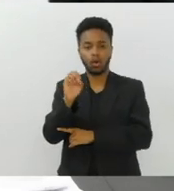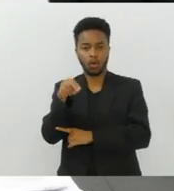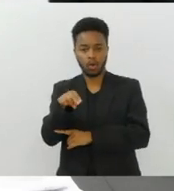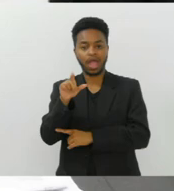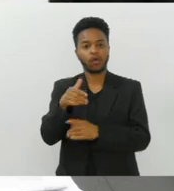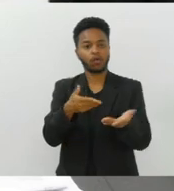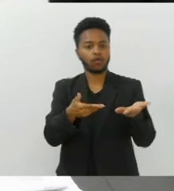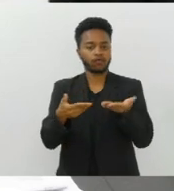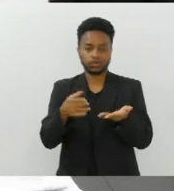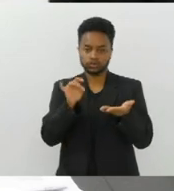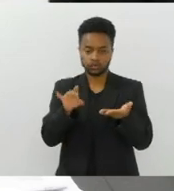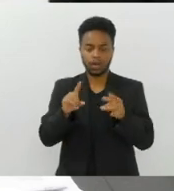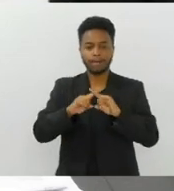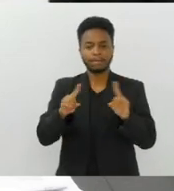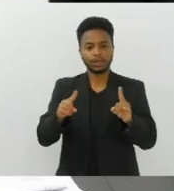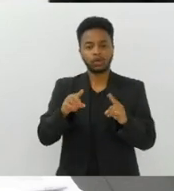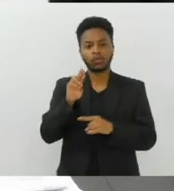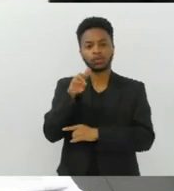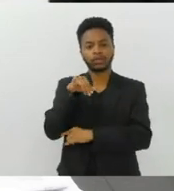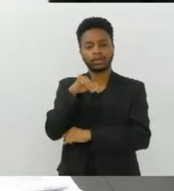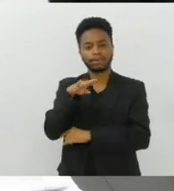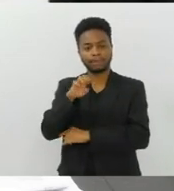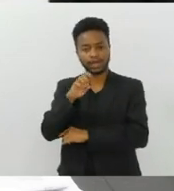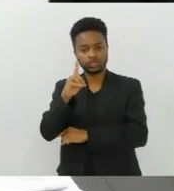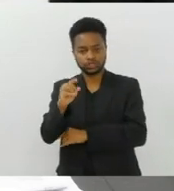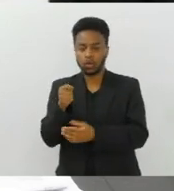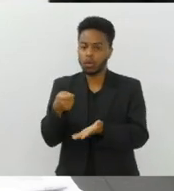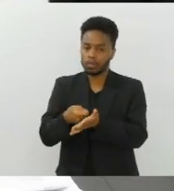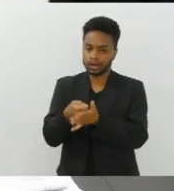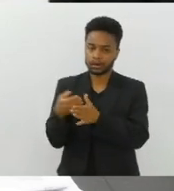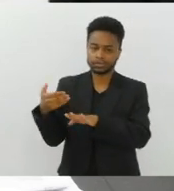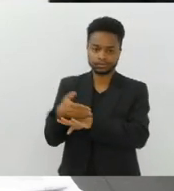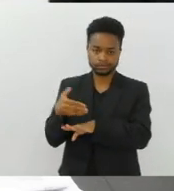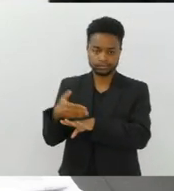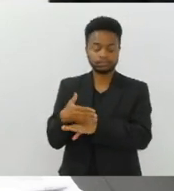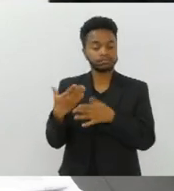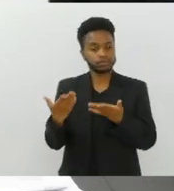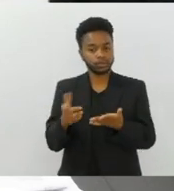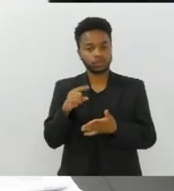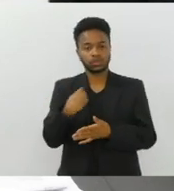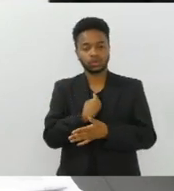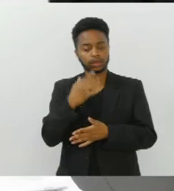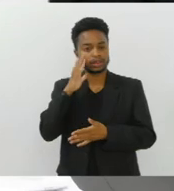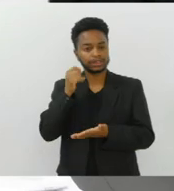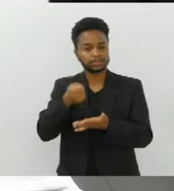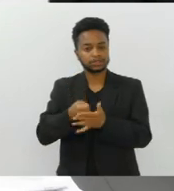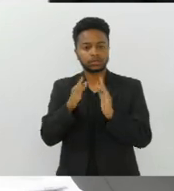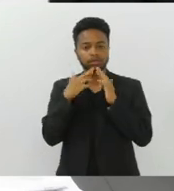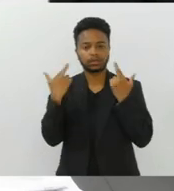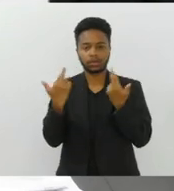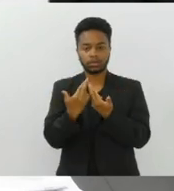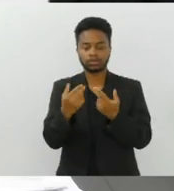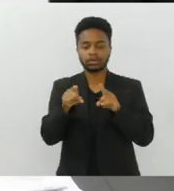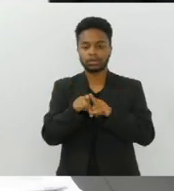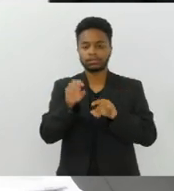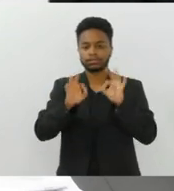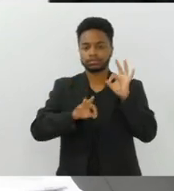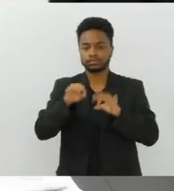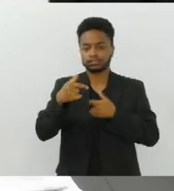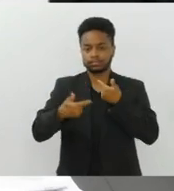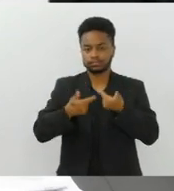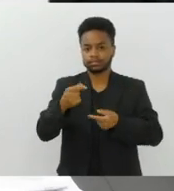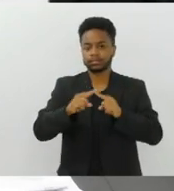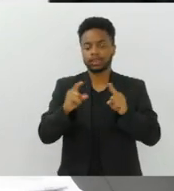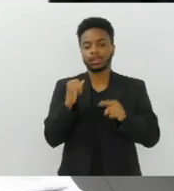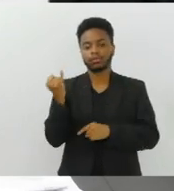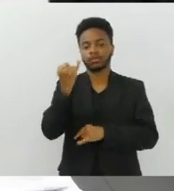E só ratificando que foi iniciada na reunião de instalação, como eu disse, no plano de trabalho. Agora, é importante ressaltar que